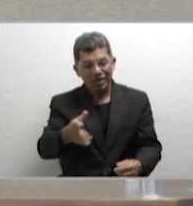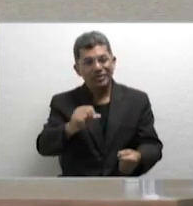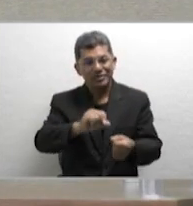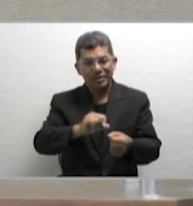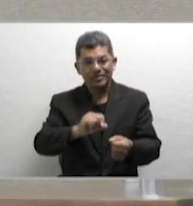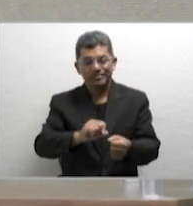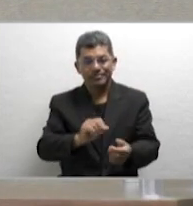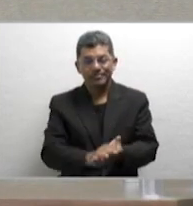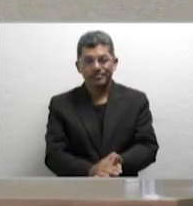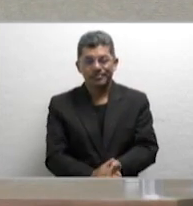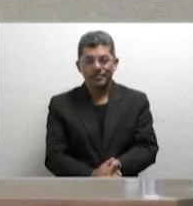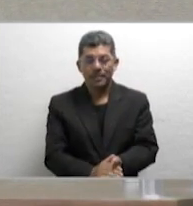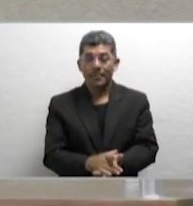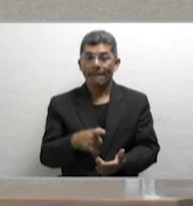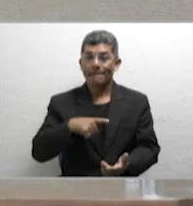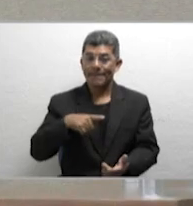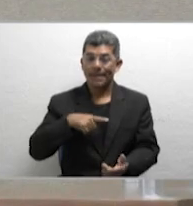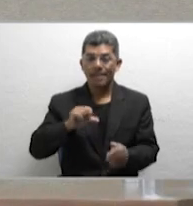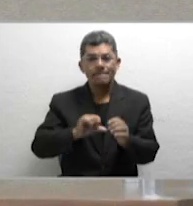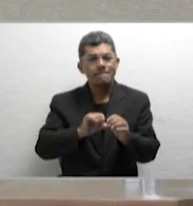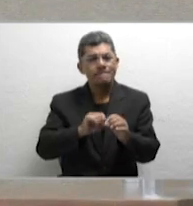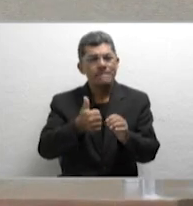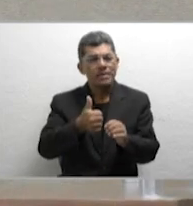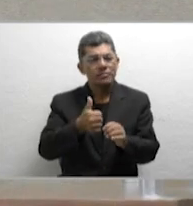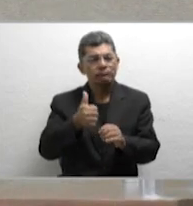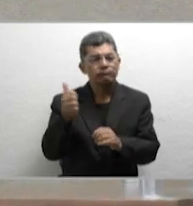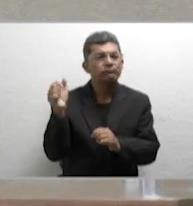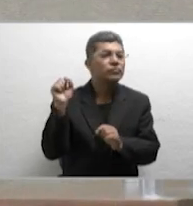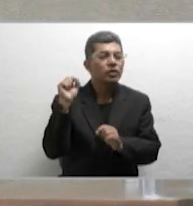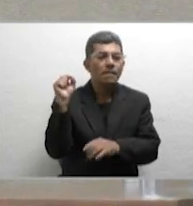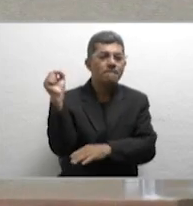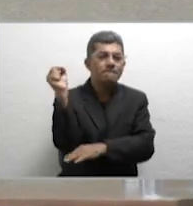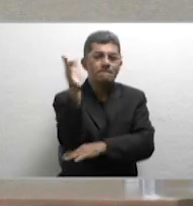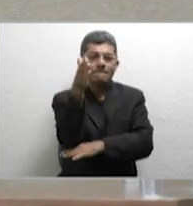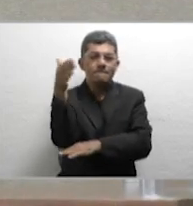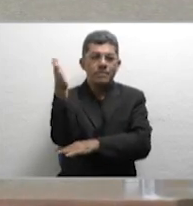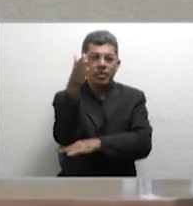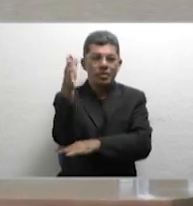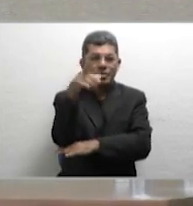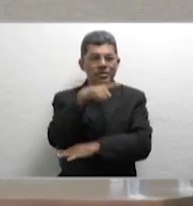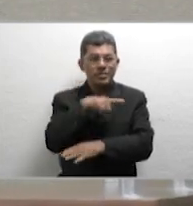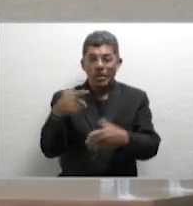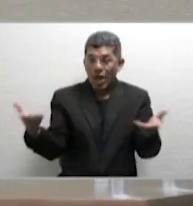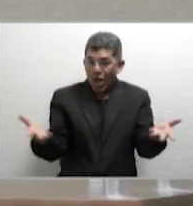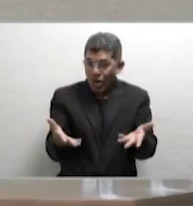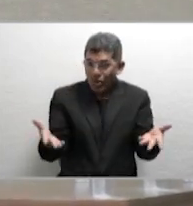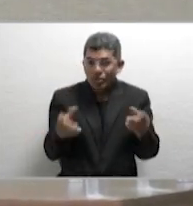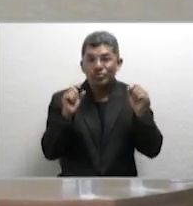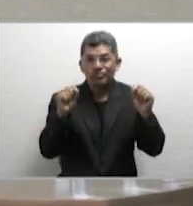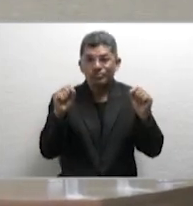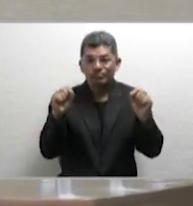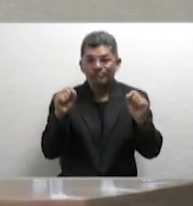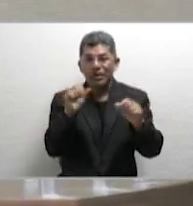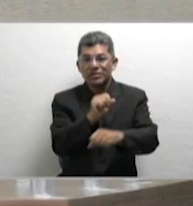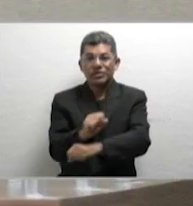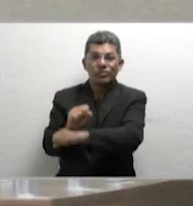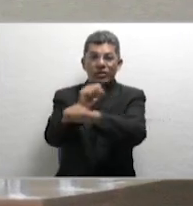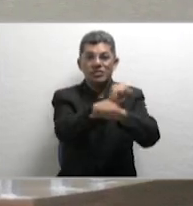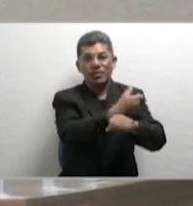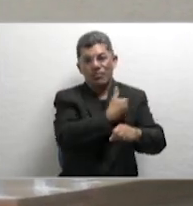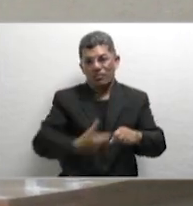de estar primando por uma das bandeiras que temos arvorado, que é a bandeira da segurança